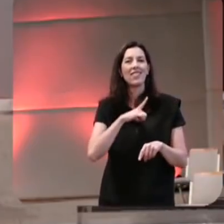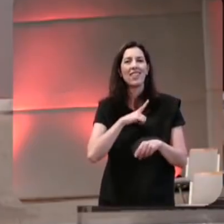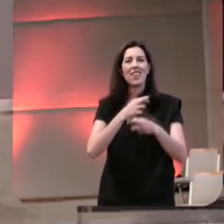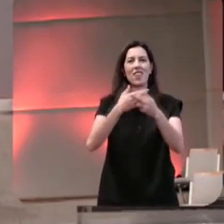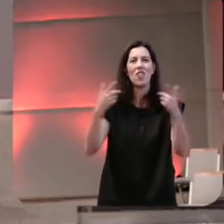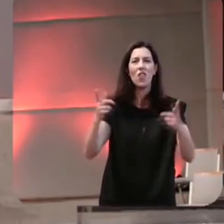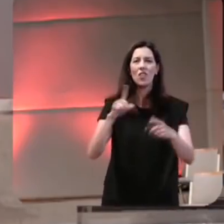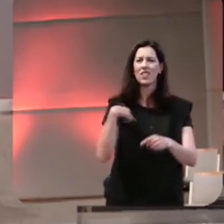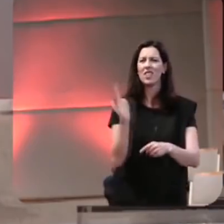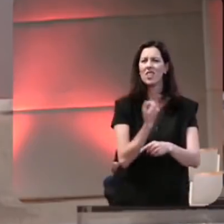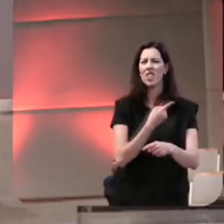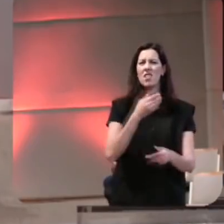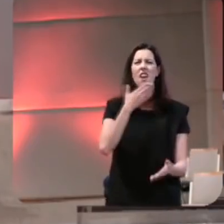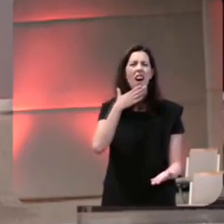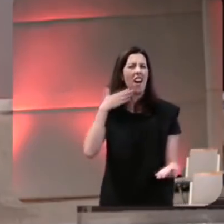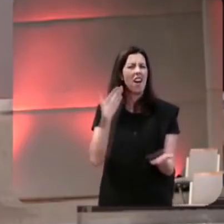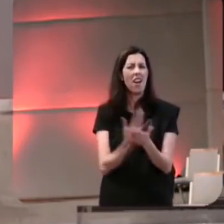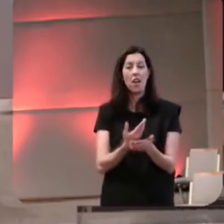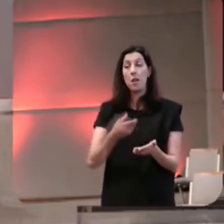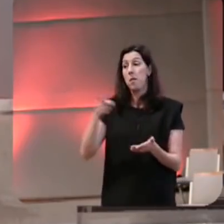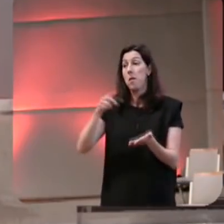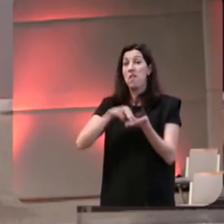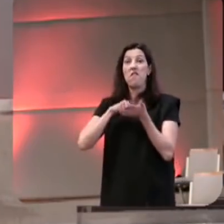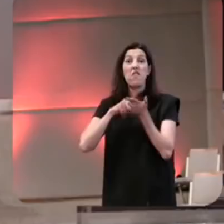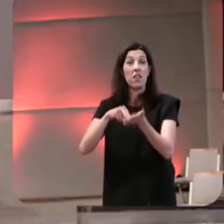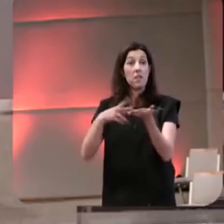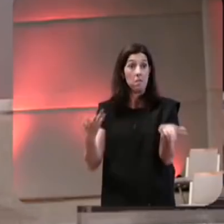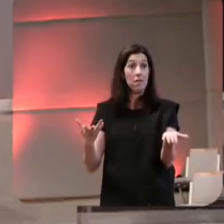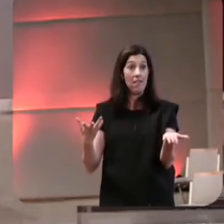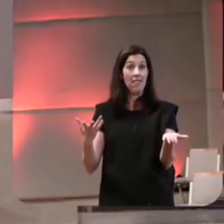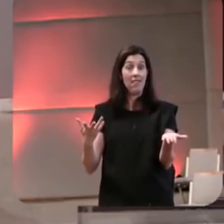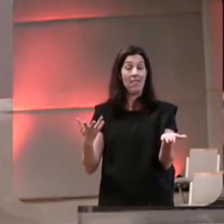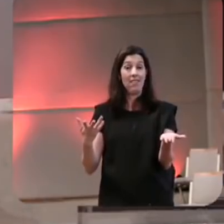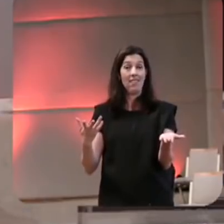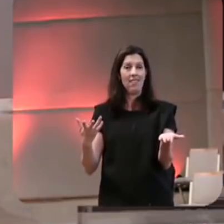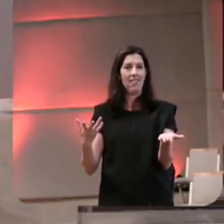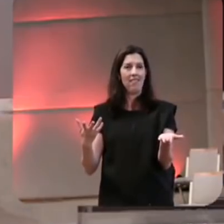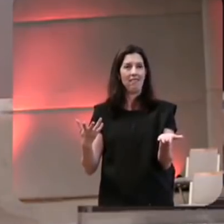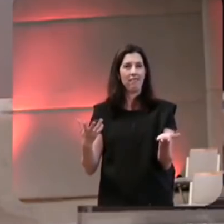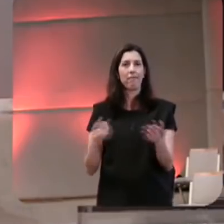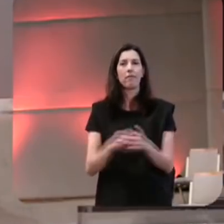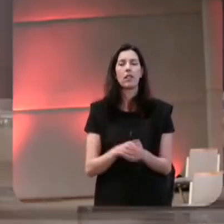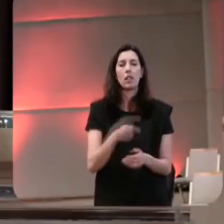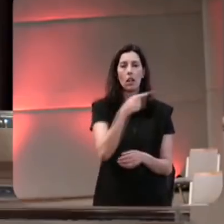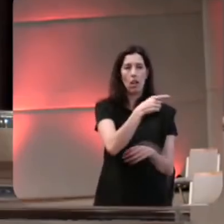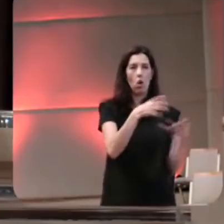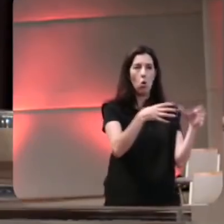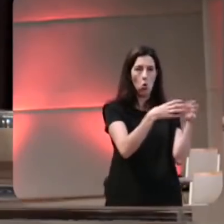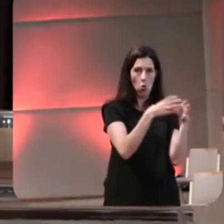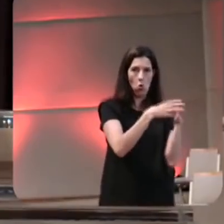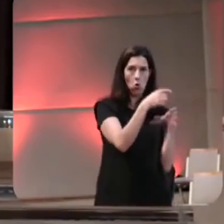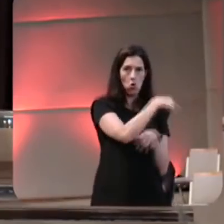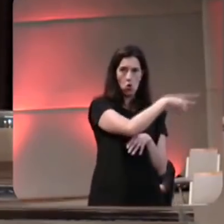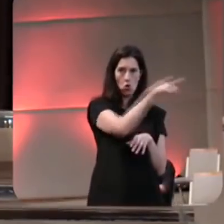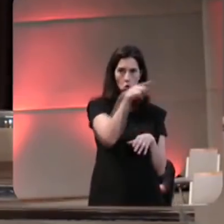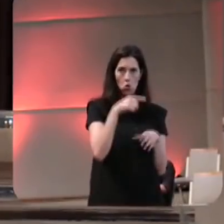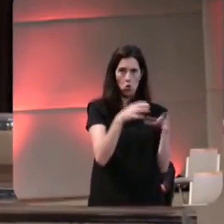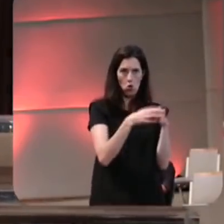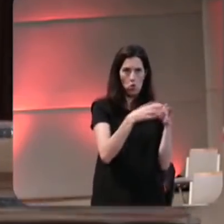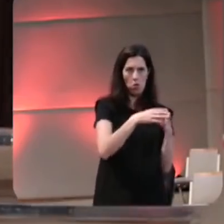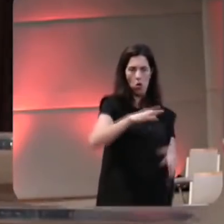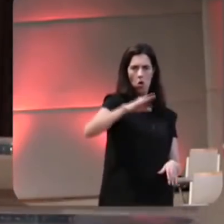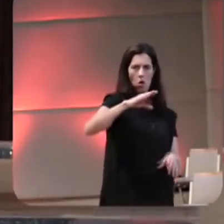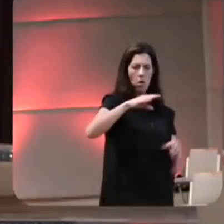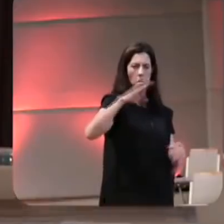ele é tremendamente concreto. Os soldados da Síria não